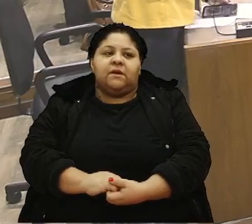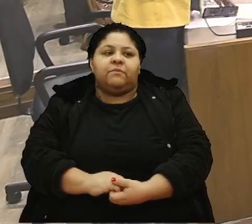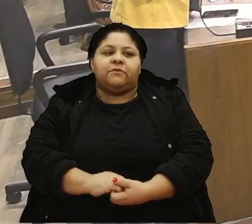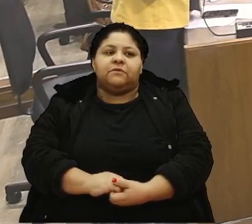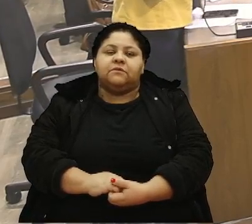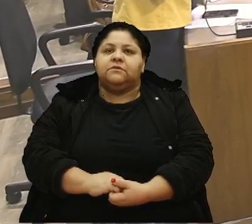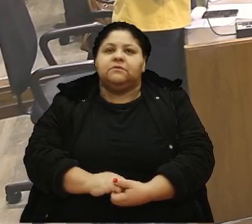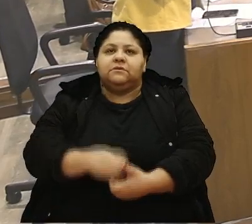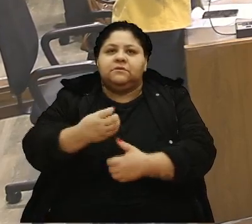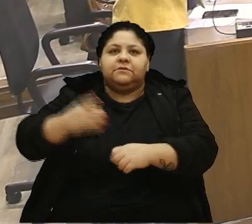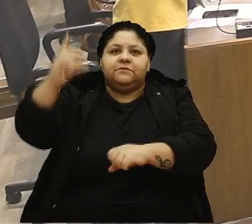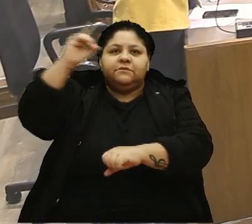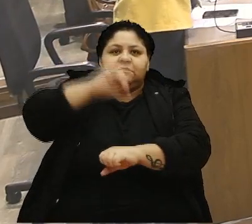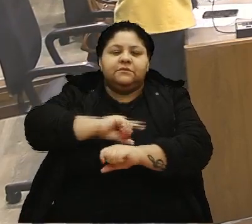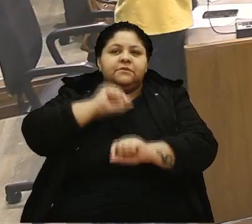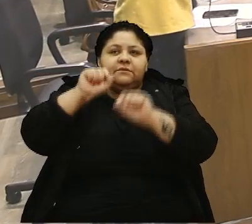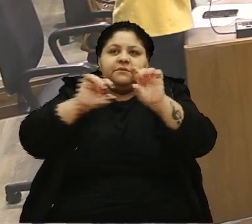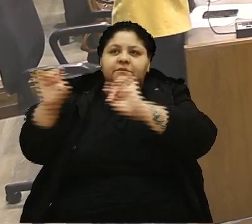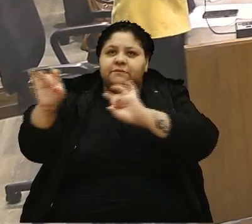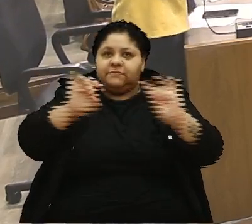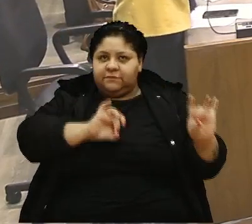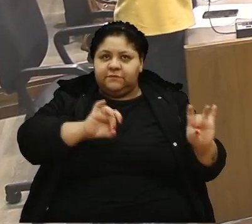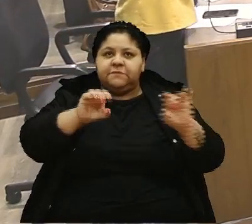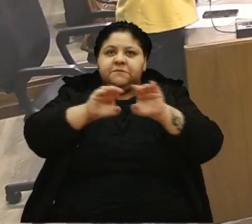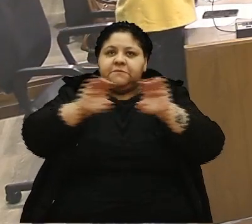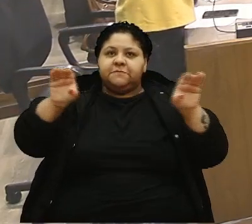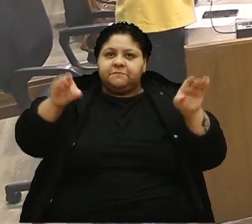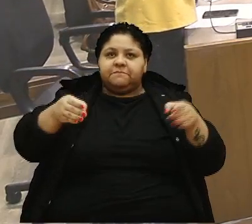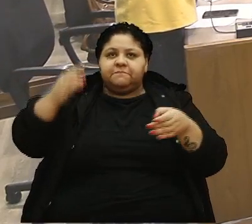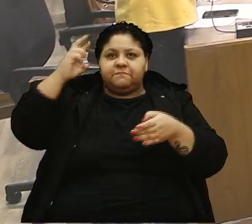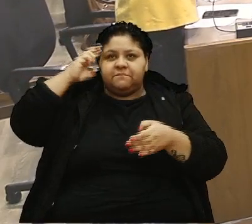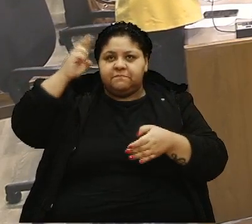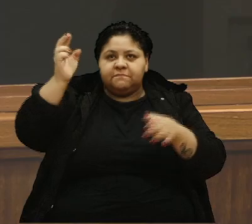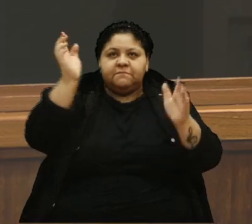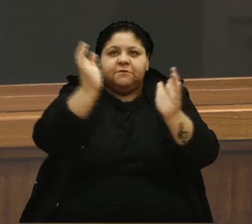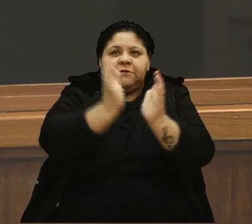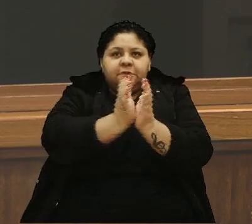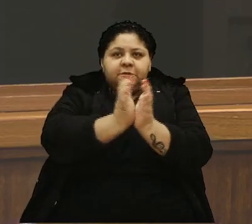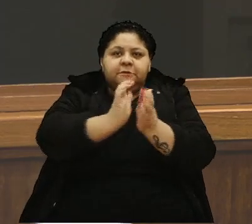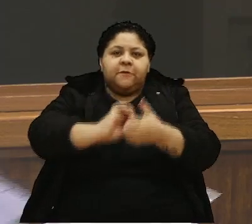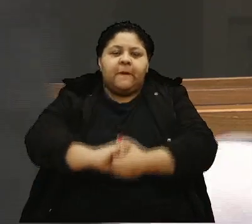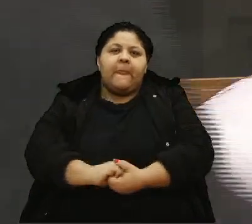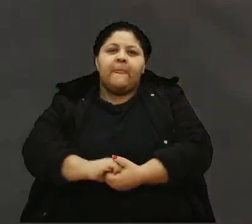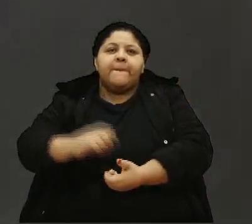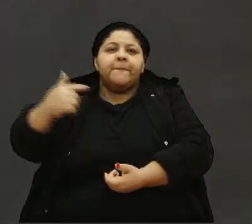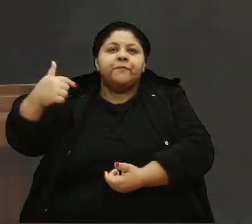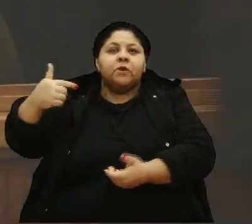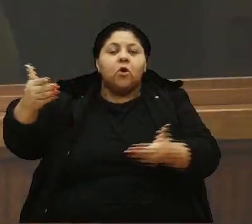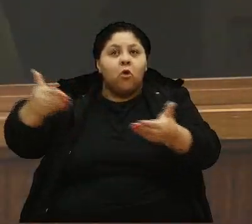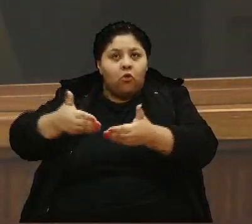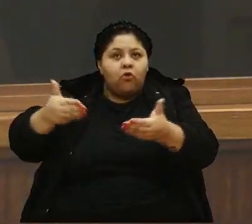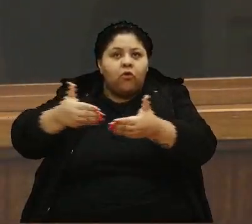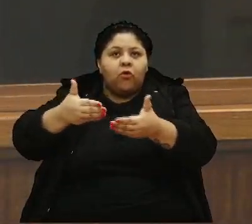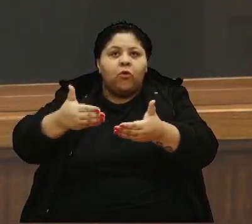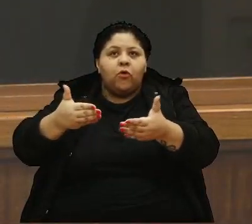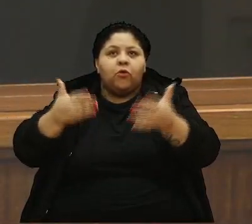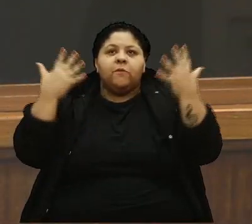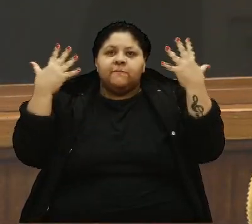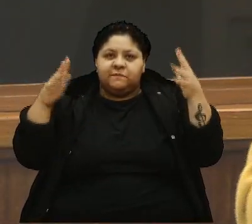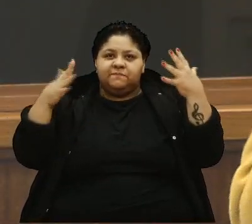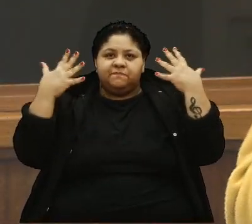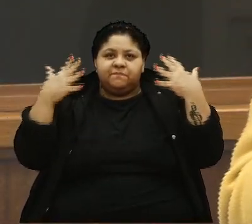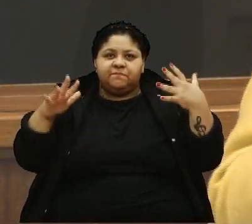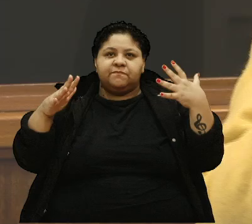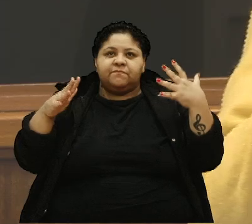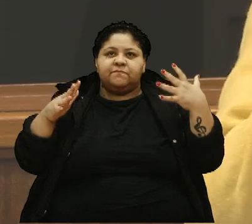Bom dia, quem nos acompanha, a mesa diretora, colegas. Eu queria fazer um voto de